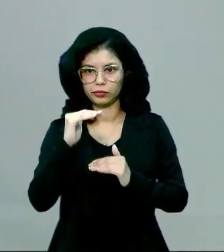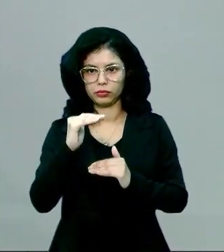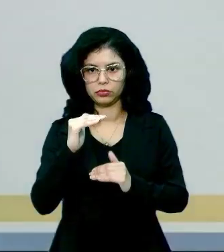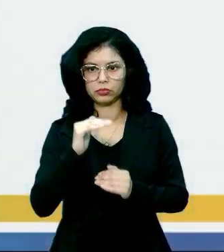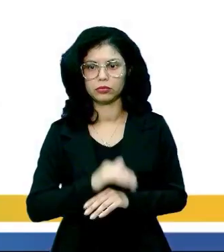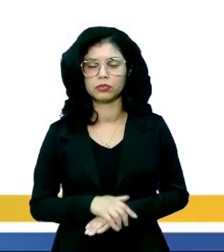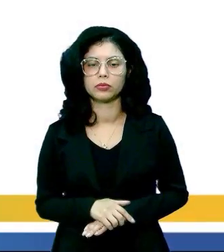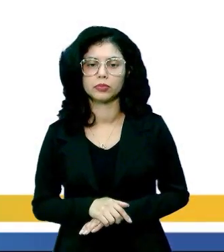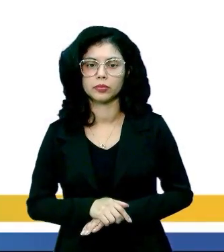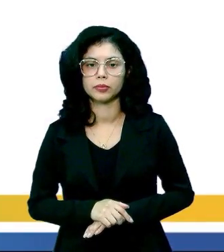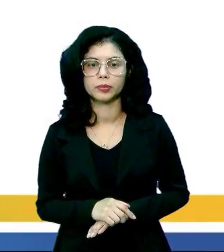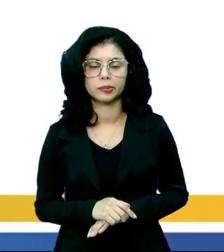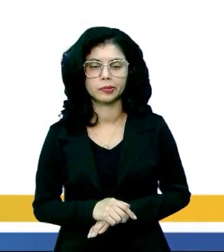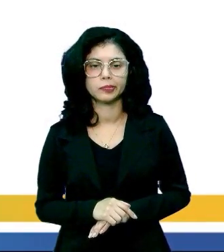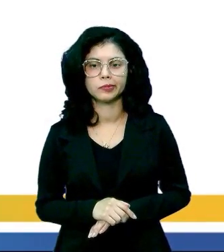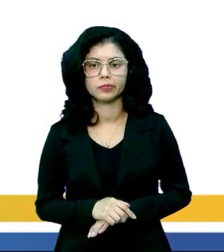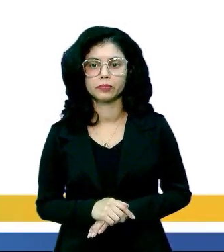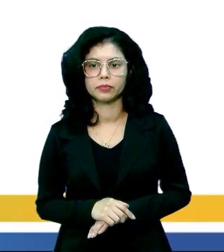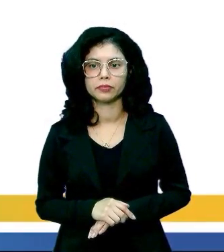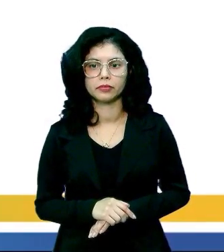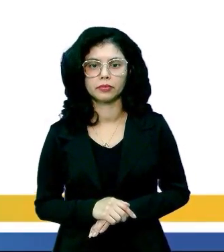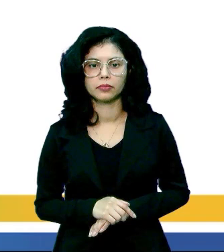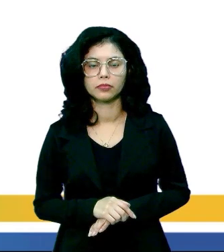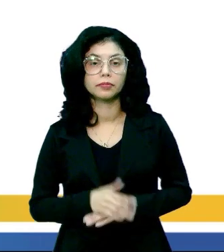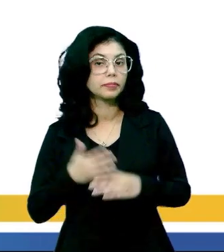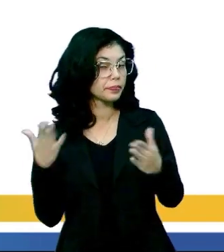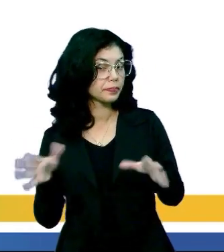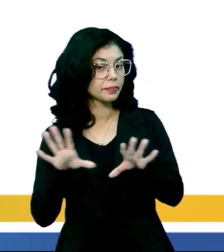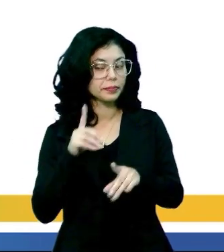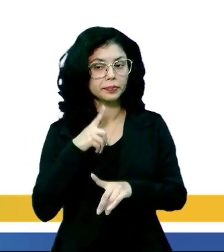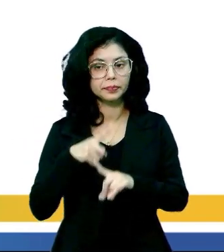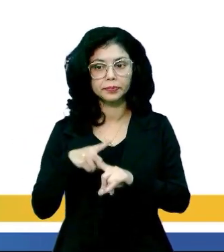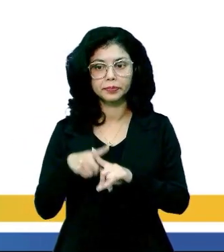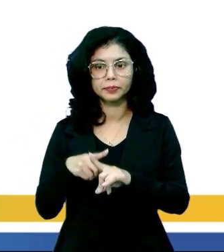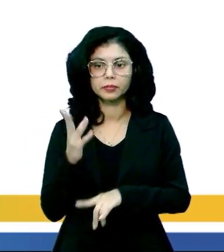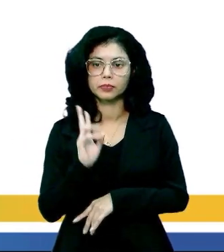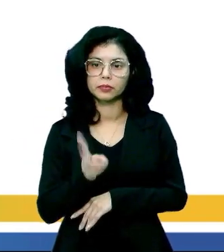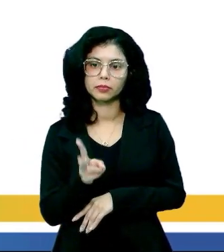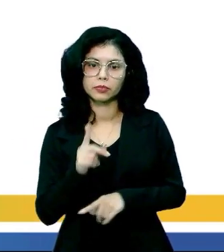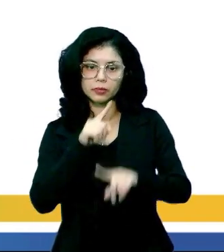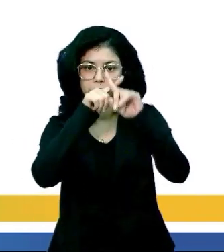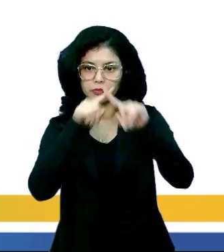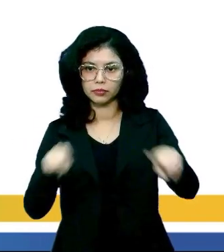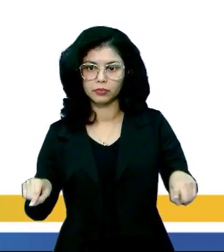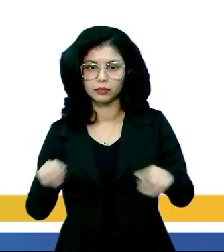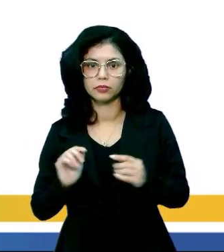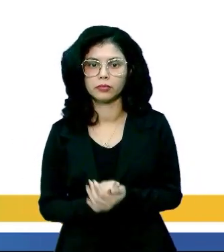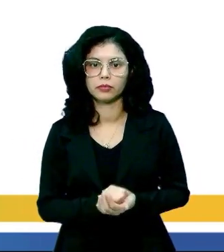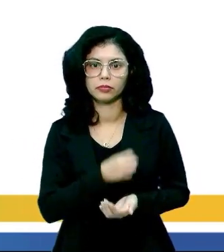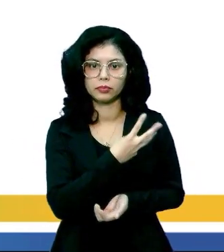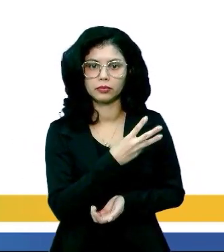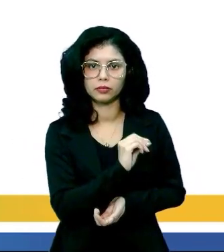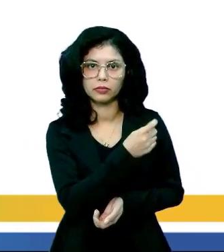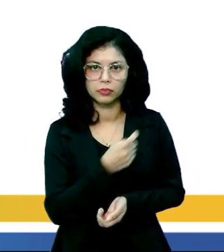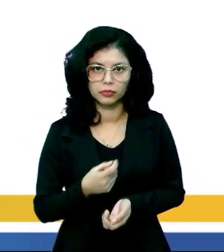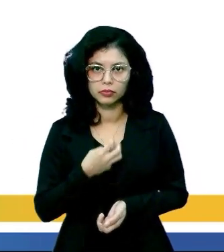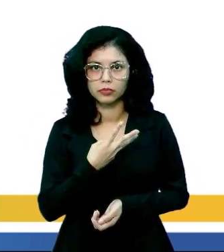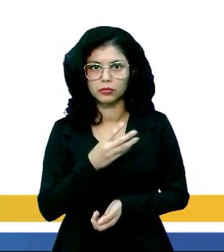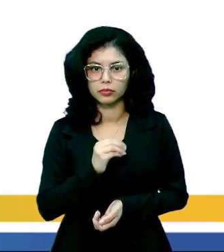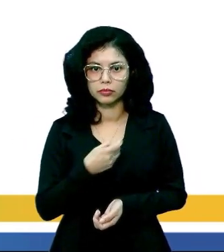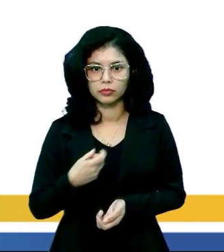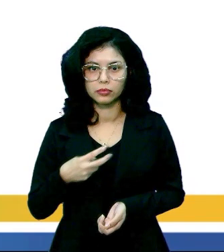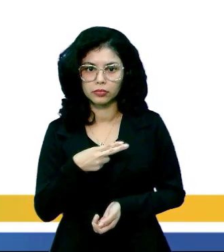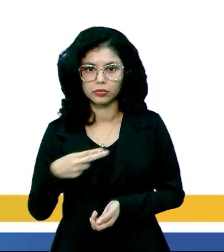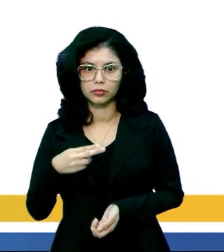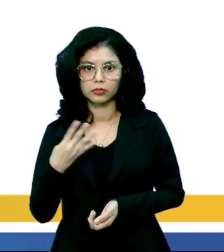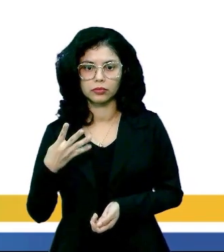denominador. Então vamos lá. Fazendo isso aí, multiplicamos os meios pelos extremos. 30 vezes x,